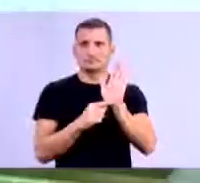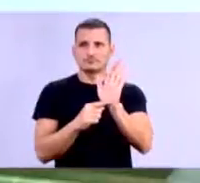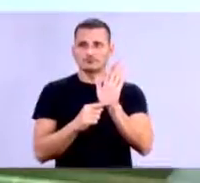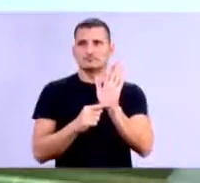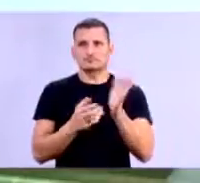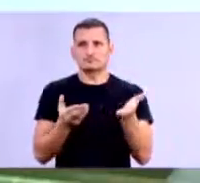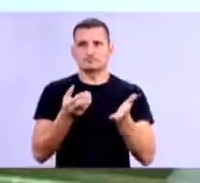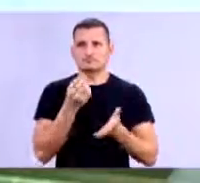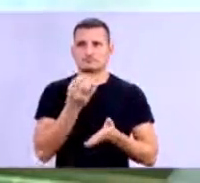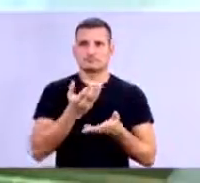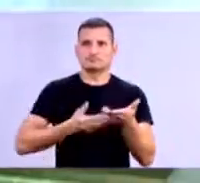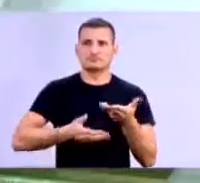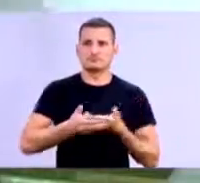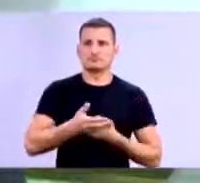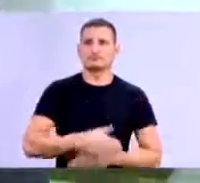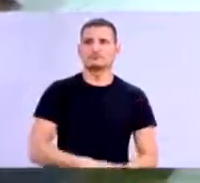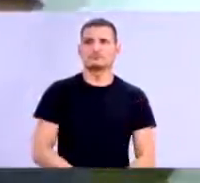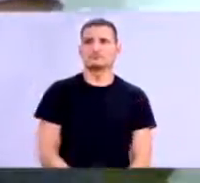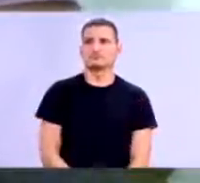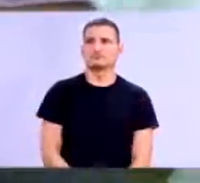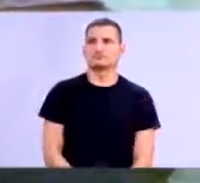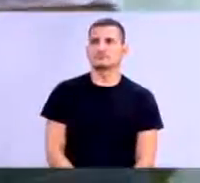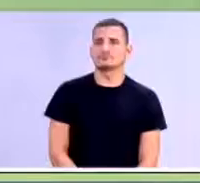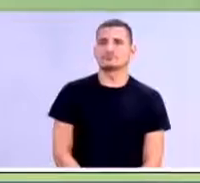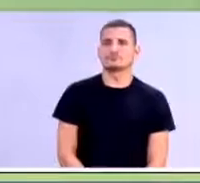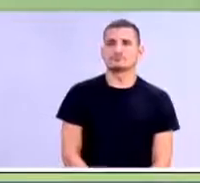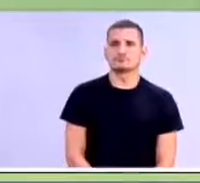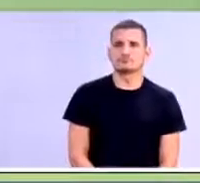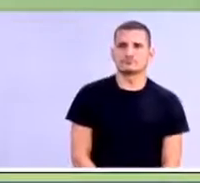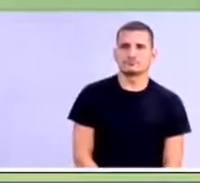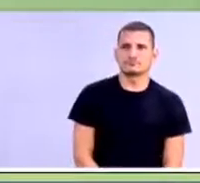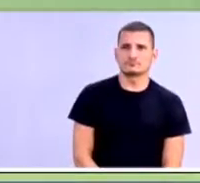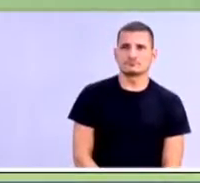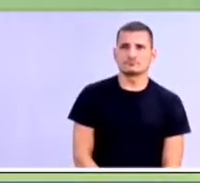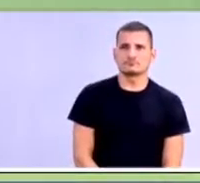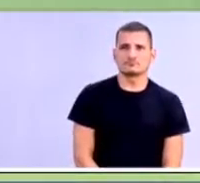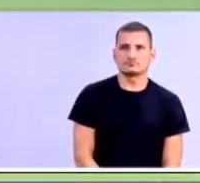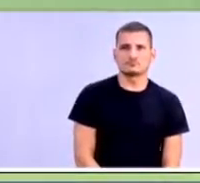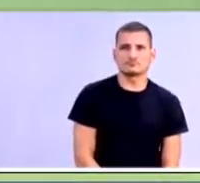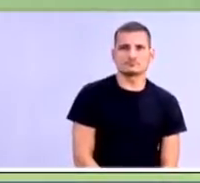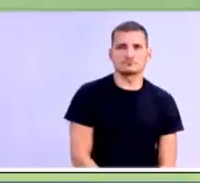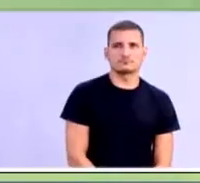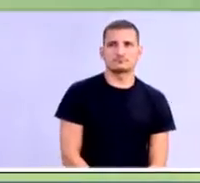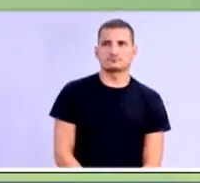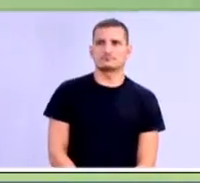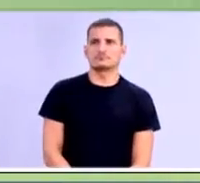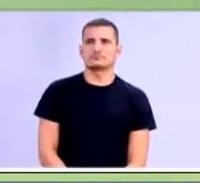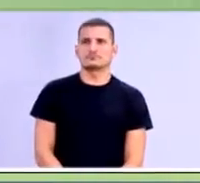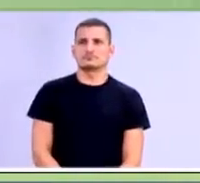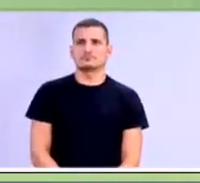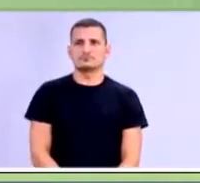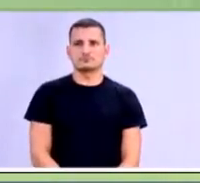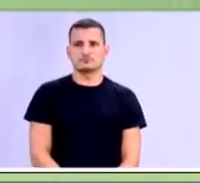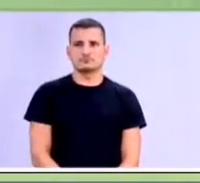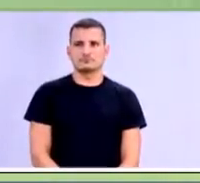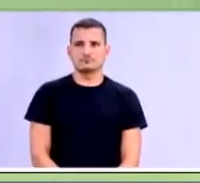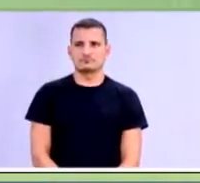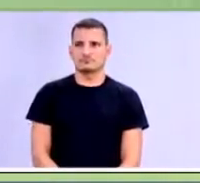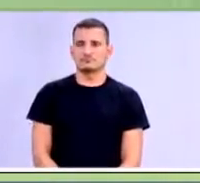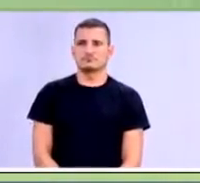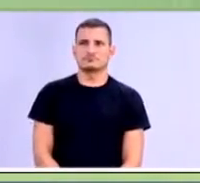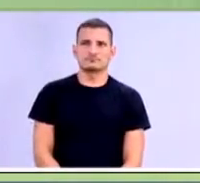esse momento de interação com vocês. Terceira questão, vamos ver. Olha só essa situação hipotética aqui que